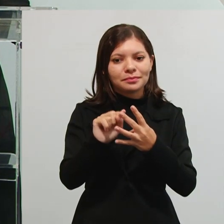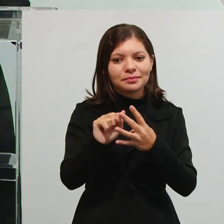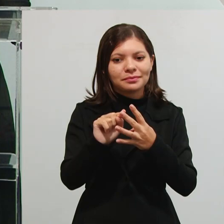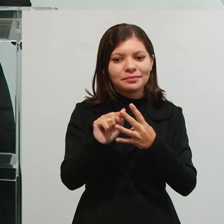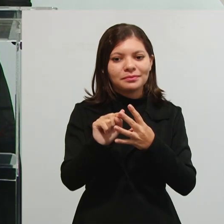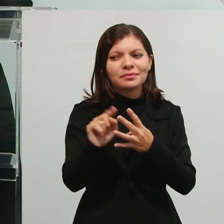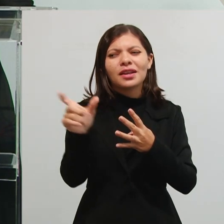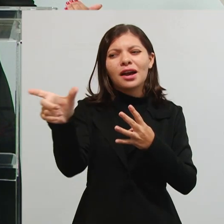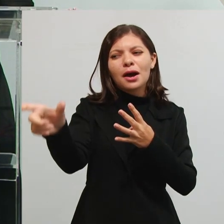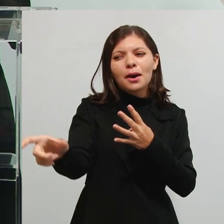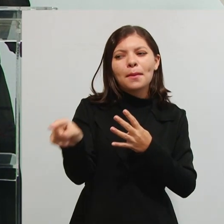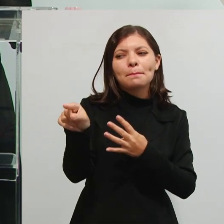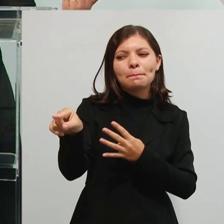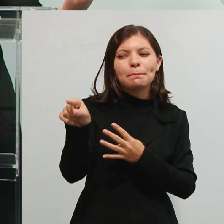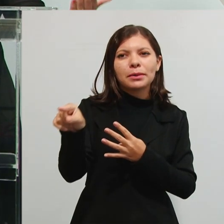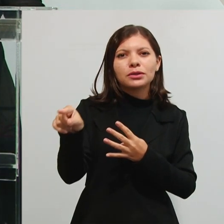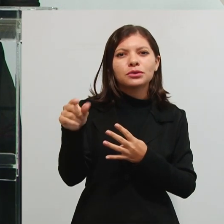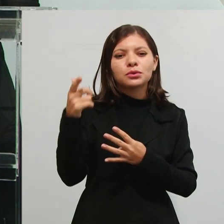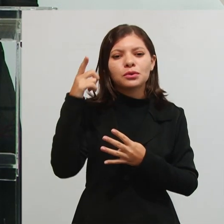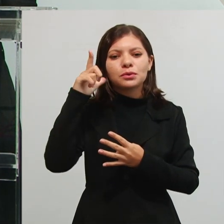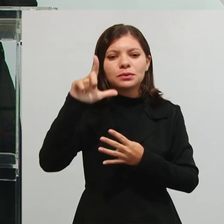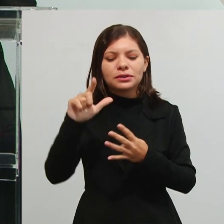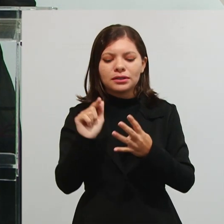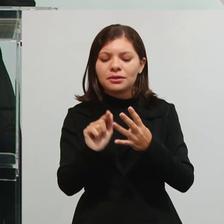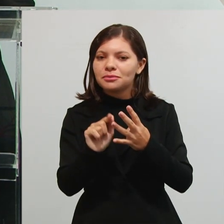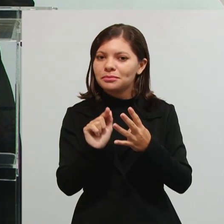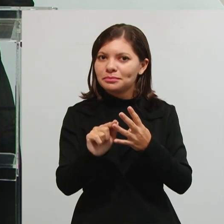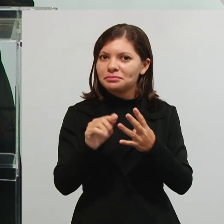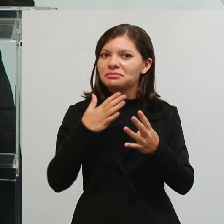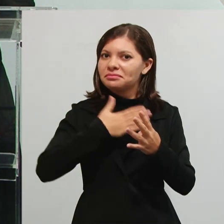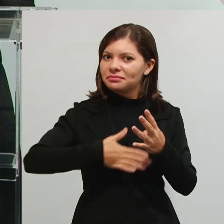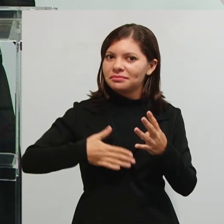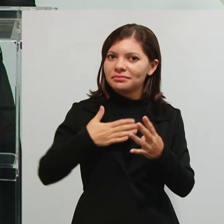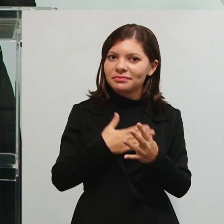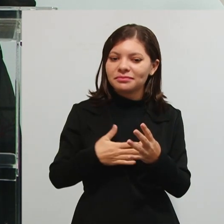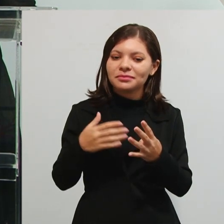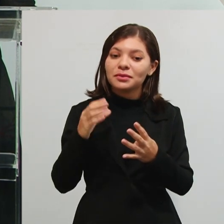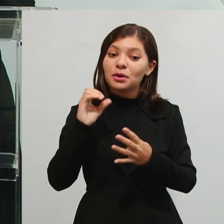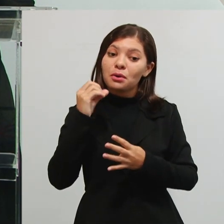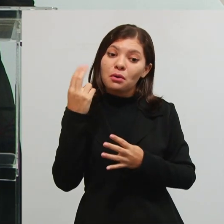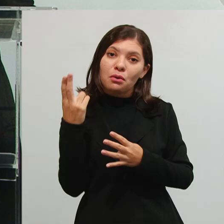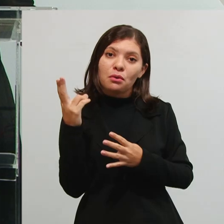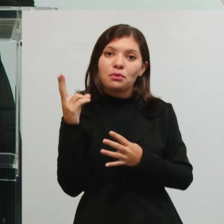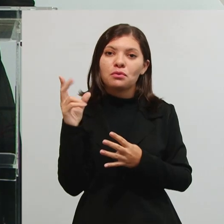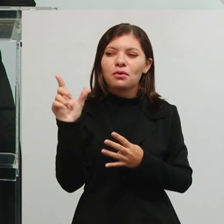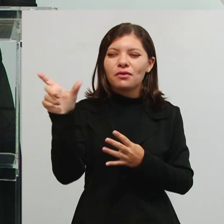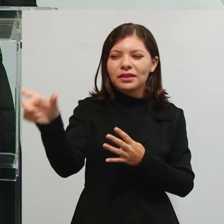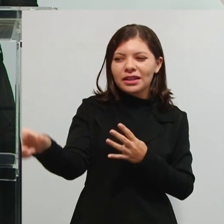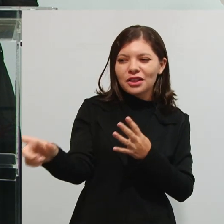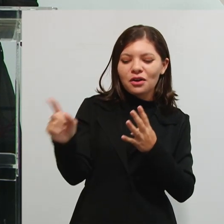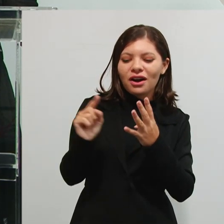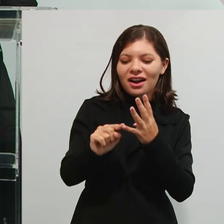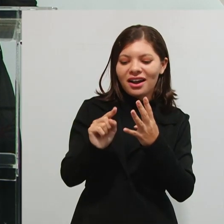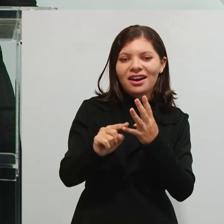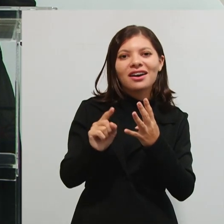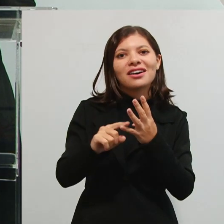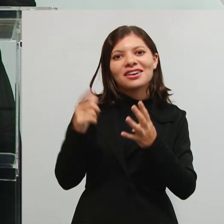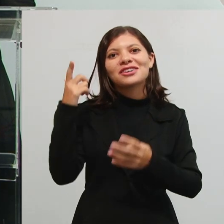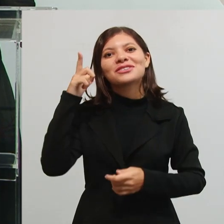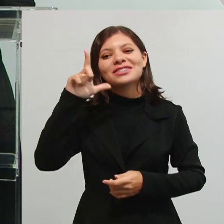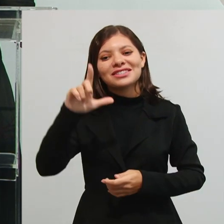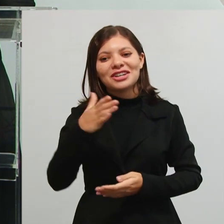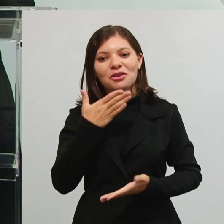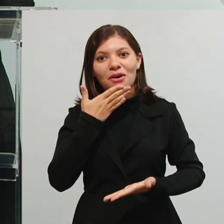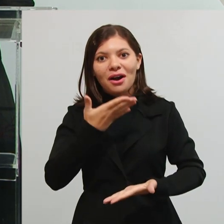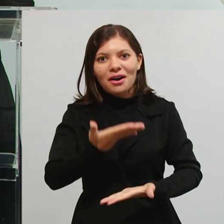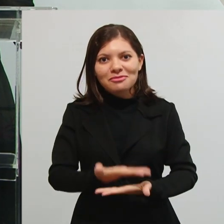ele conseguiu satisfazer o que você queria Ou aquele vendedor ele foi Além conseguiu te encantar com atendimento